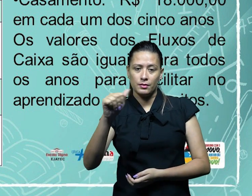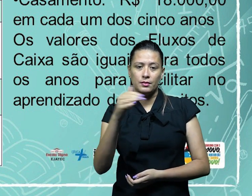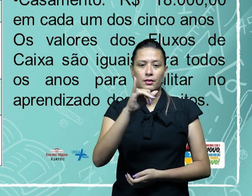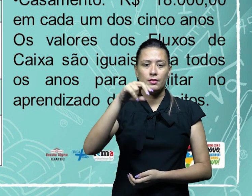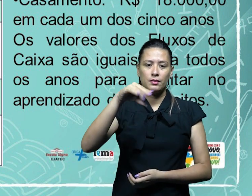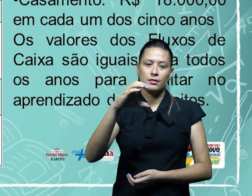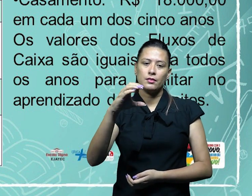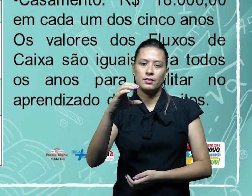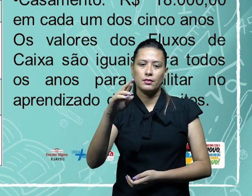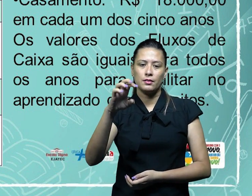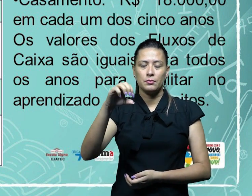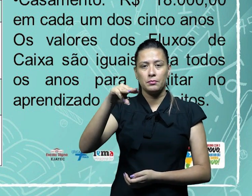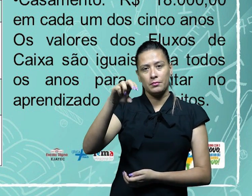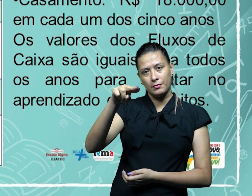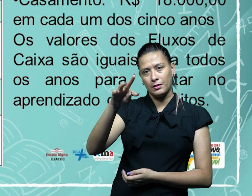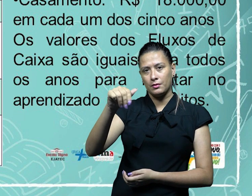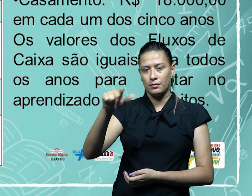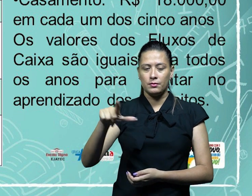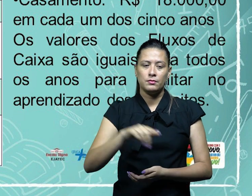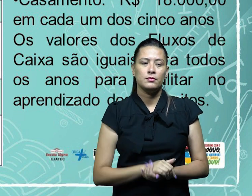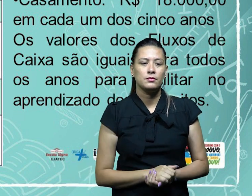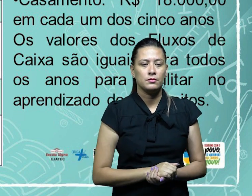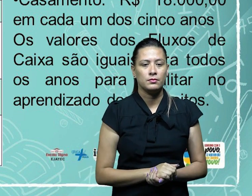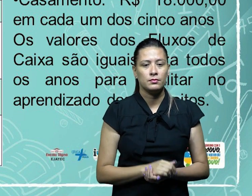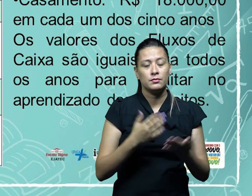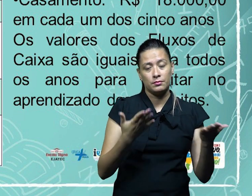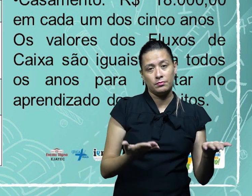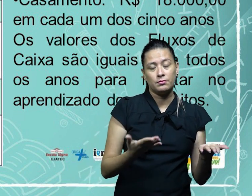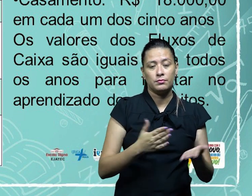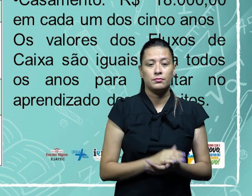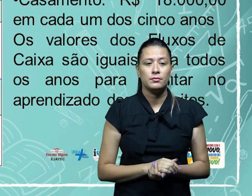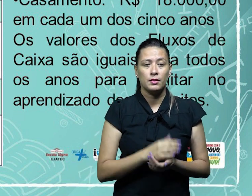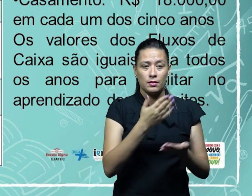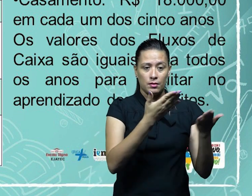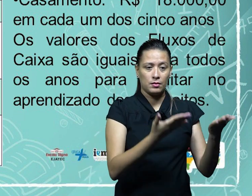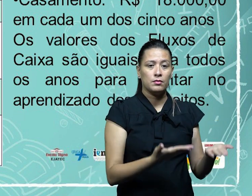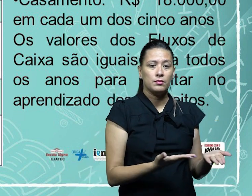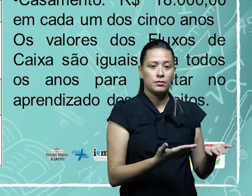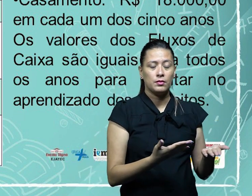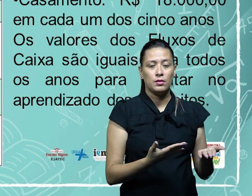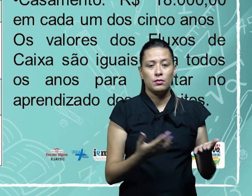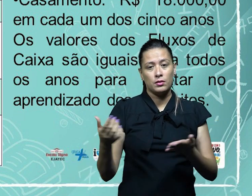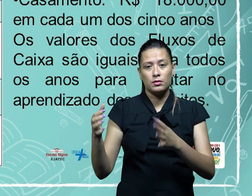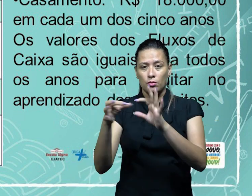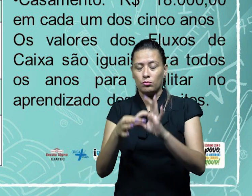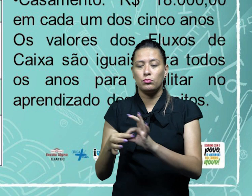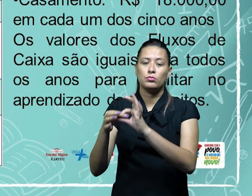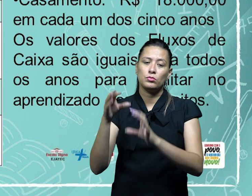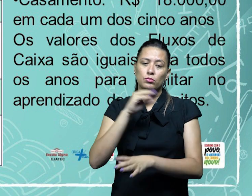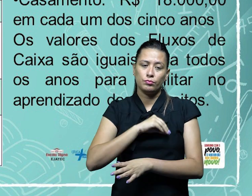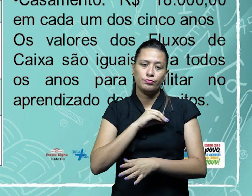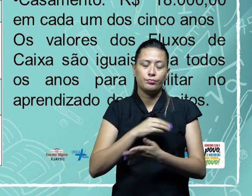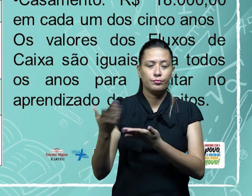últimos 3 anos, 1.400. No casamento, nos 2 primeiros anos, 23.000 ao ano. E nos últimos 3 anos,